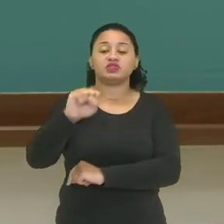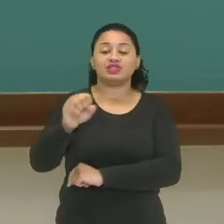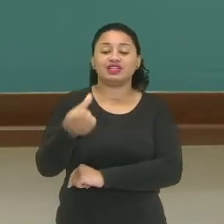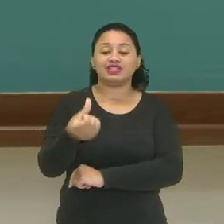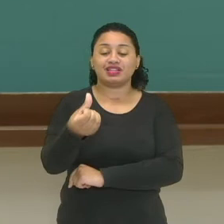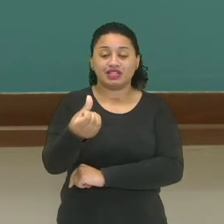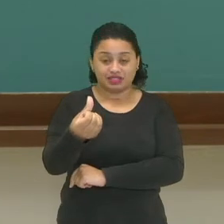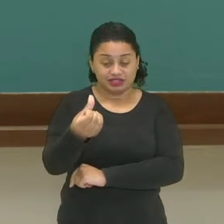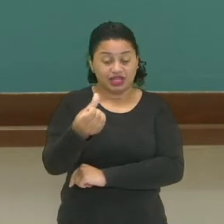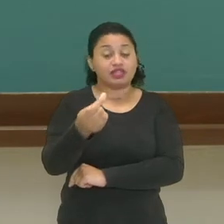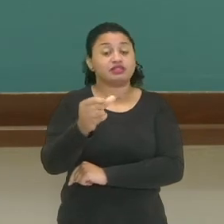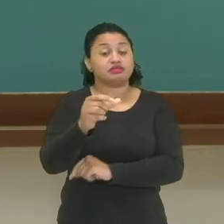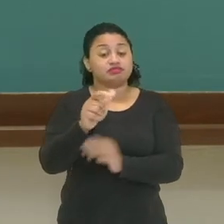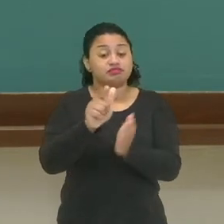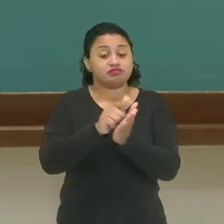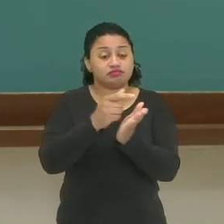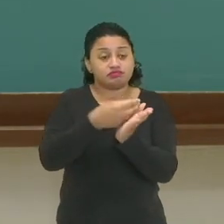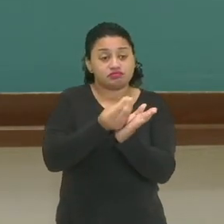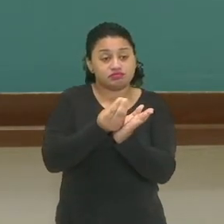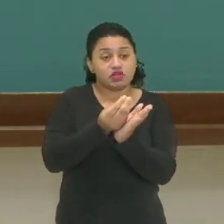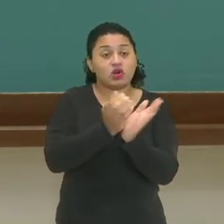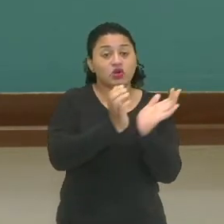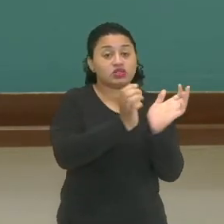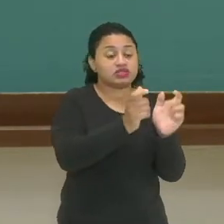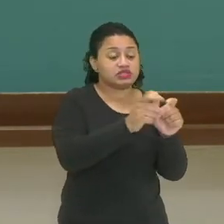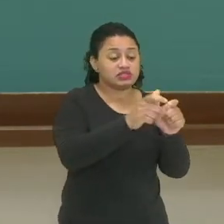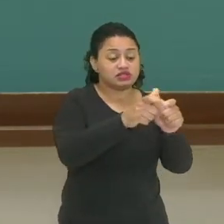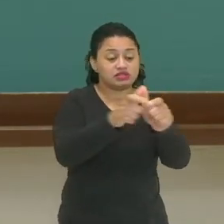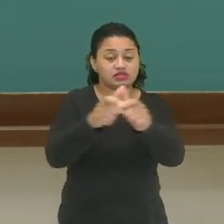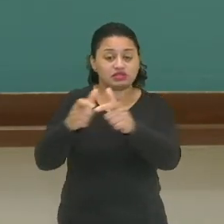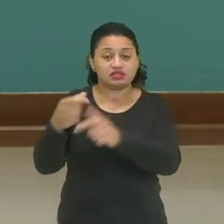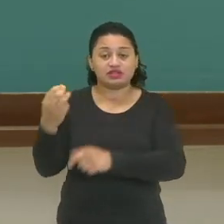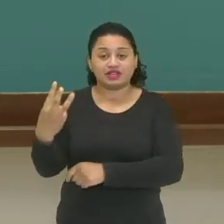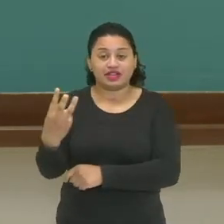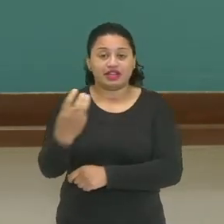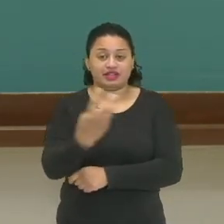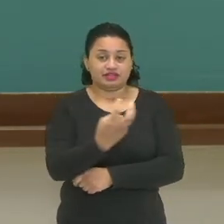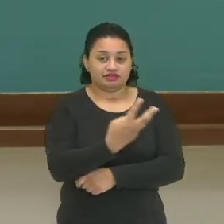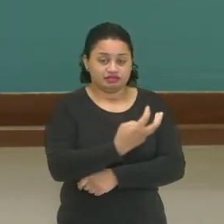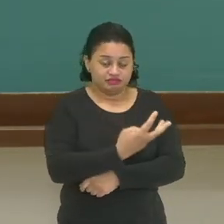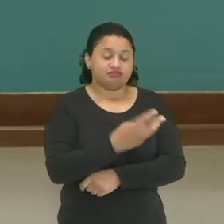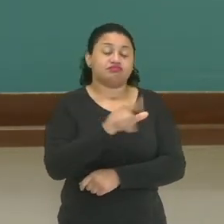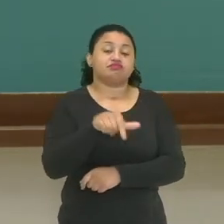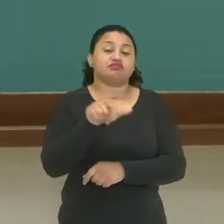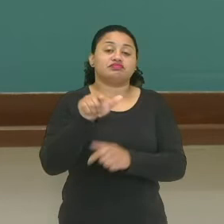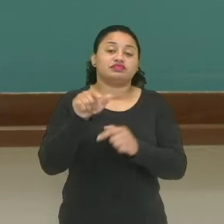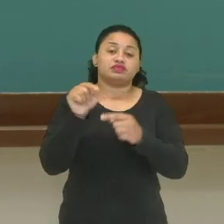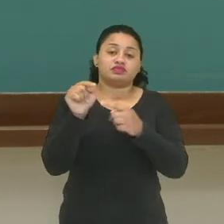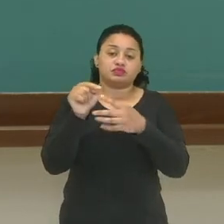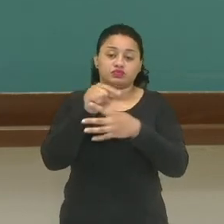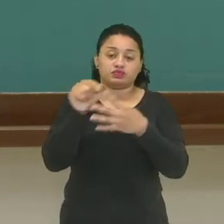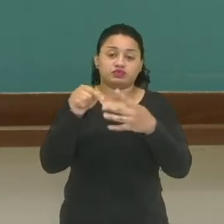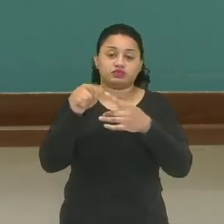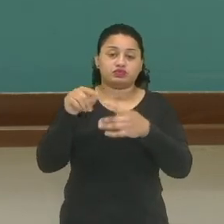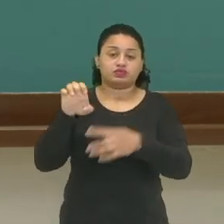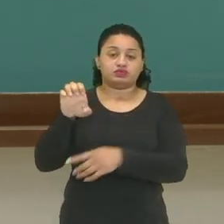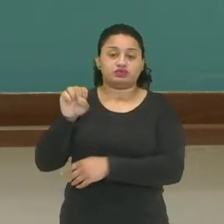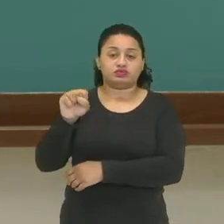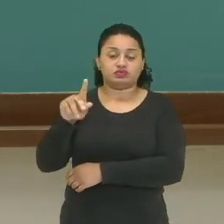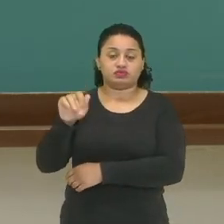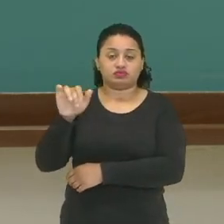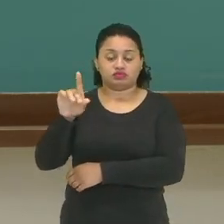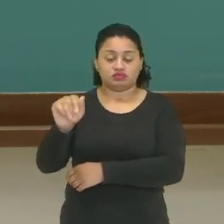286 cartas, né, dos grupos de 3 cartas de espadas. Então, lembrando que no conjunto eu